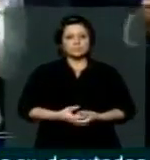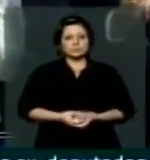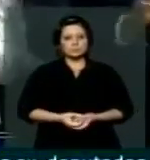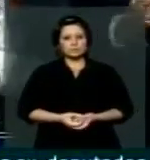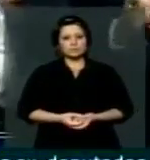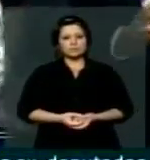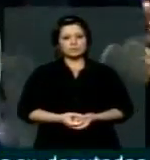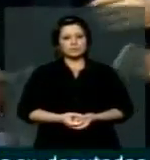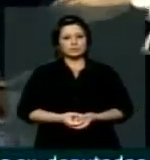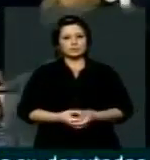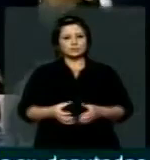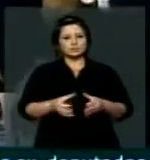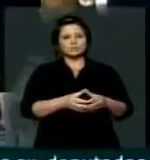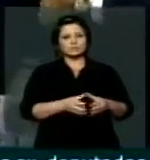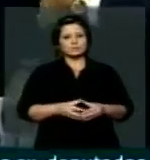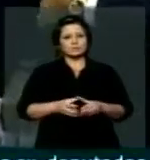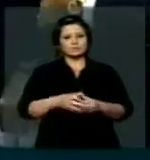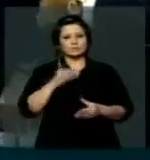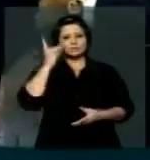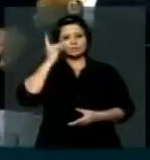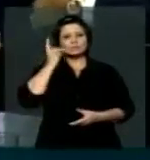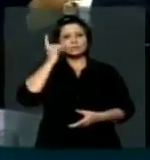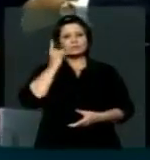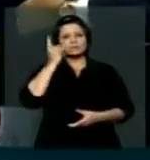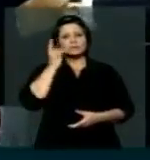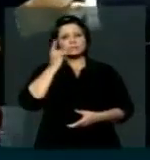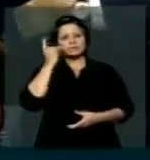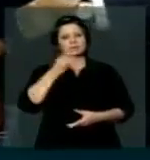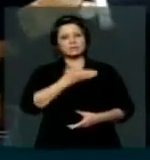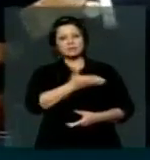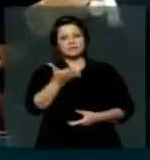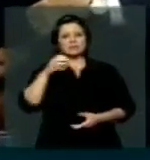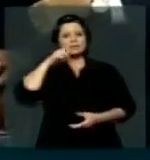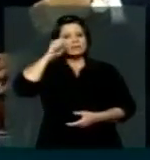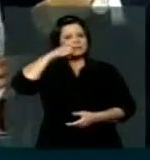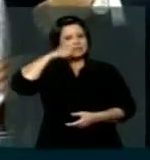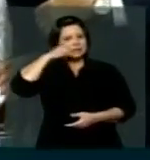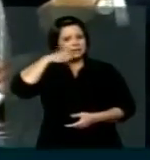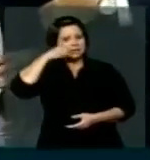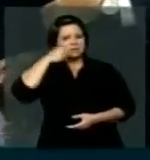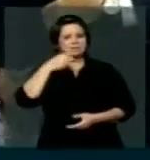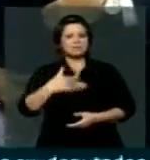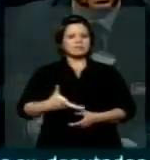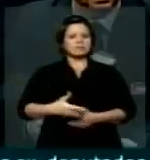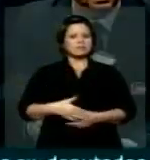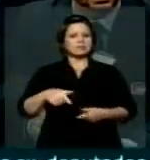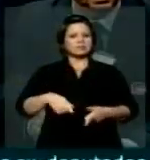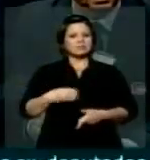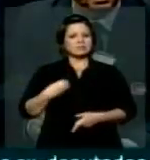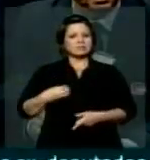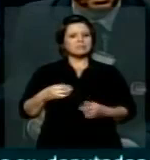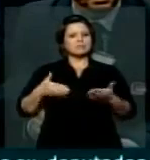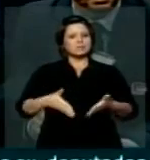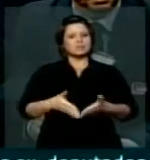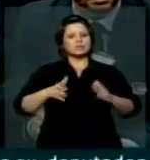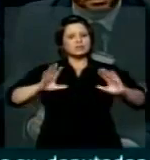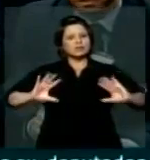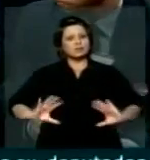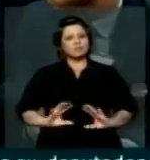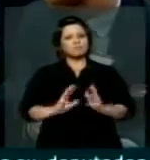os nossos dirigentes partidários, deputados, senadores, que estamos aqui para